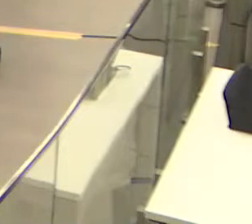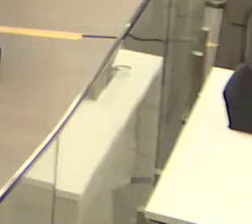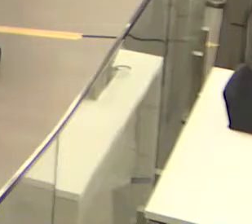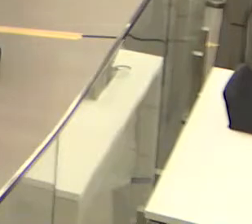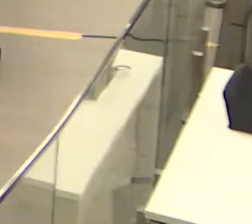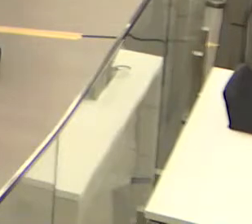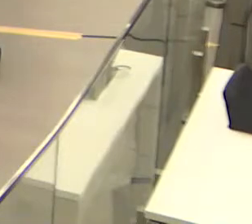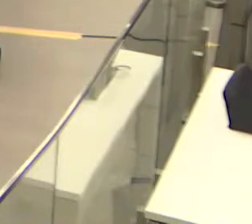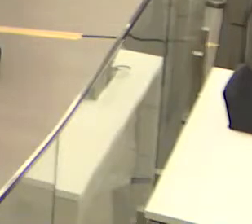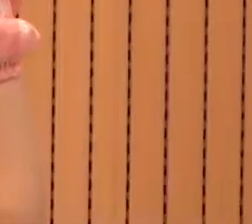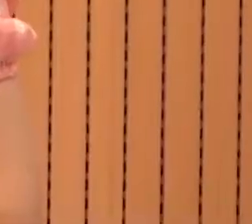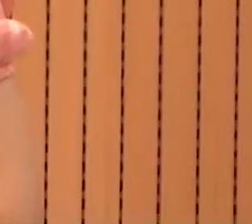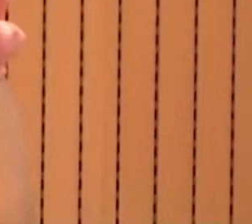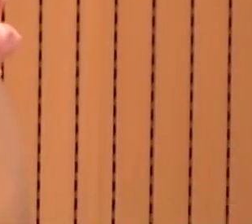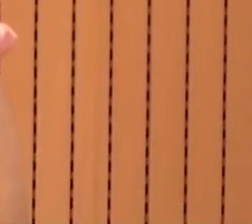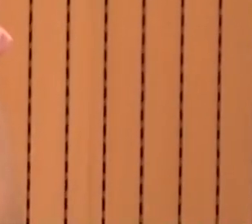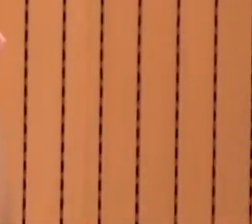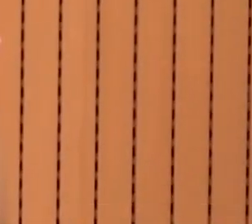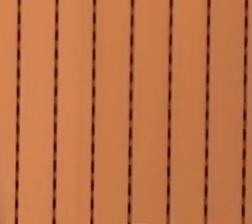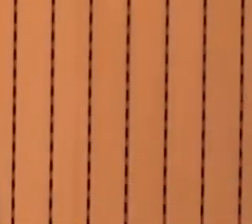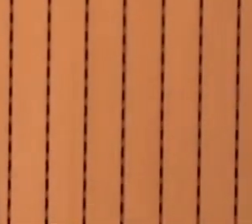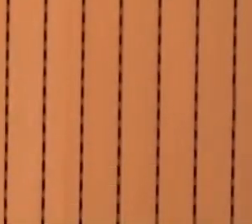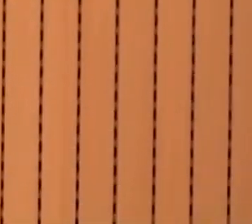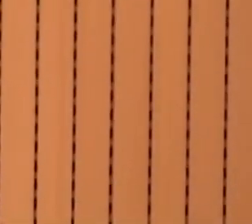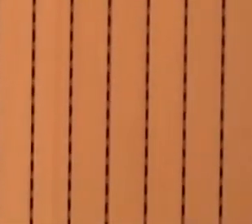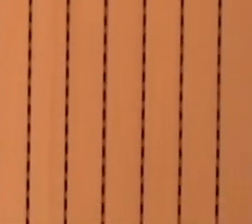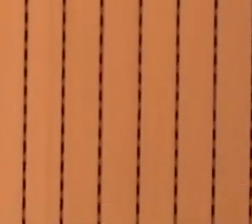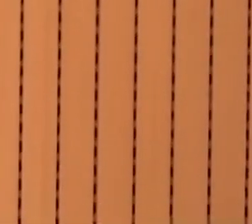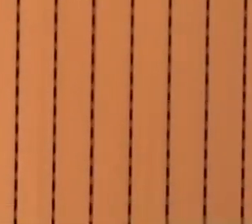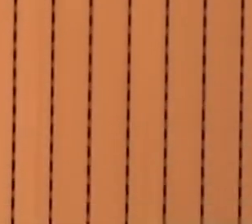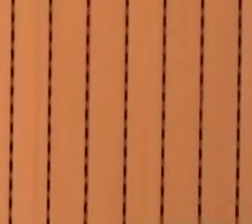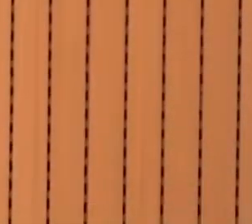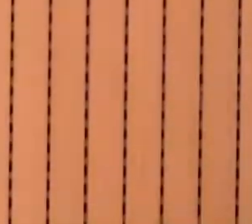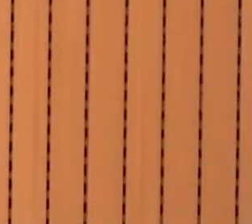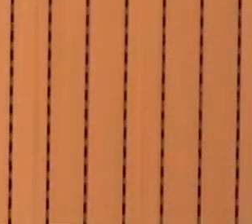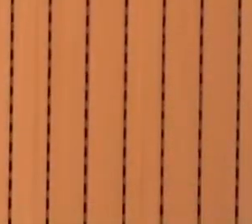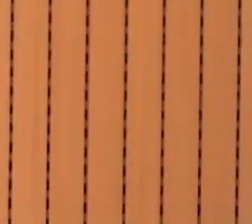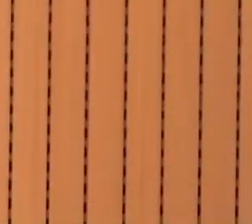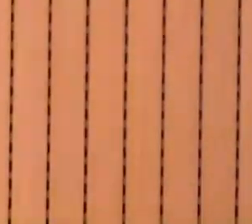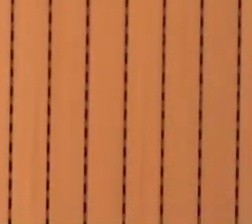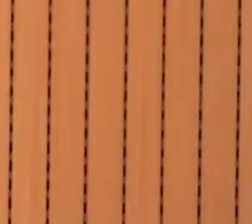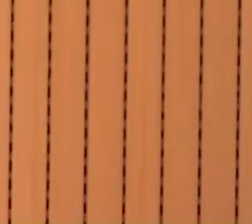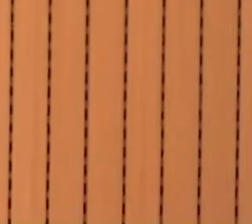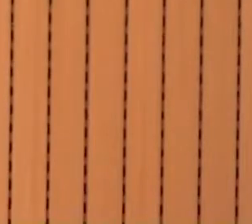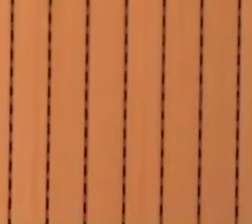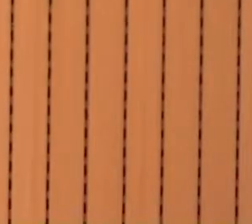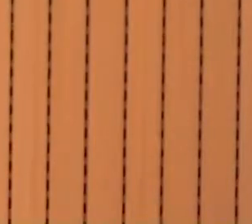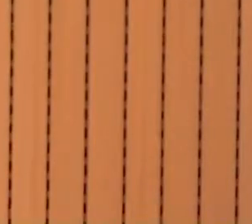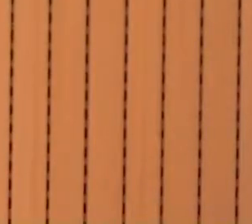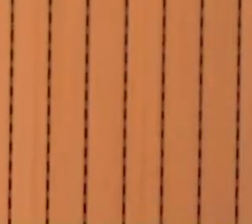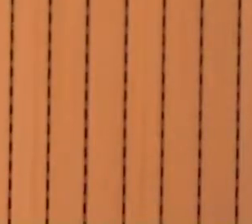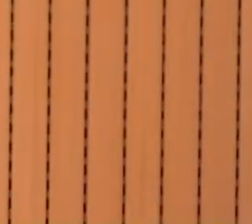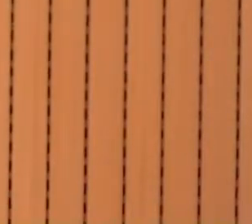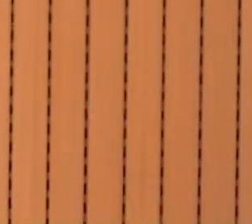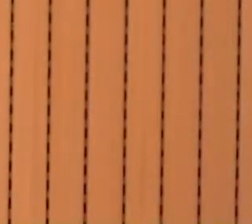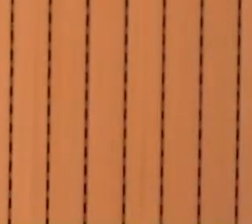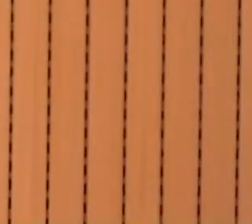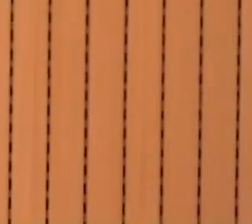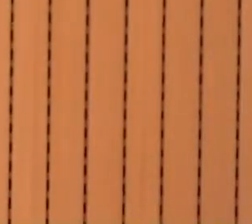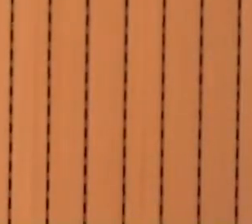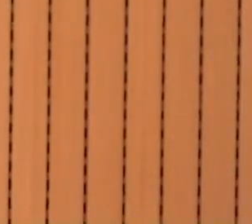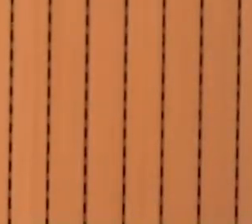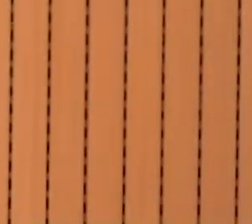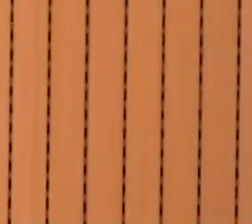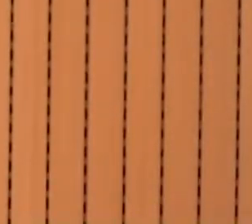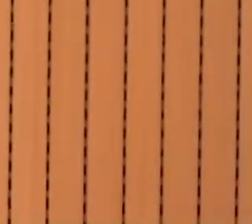Olá, boa tarde, vereador Major Jaime. Obrigada por essa oportunidade de estarmos aqui juntos, falando